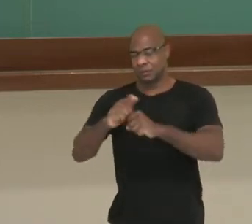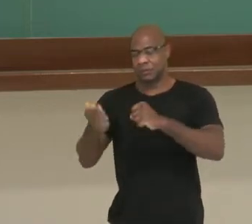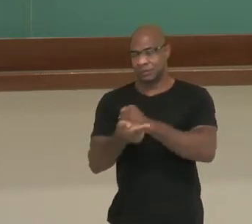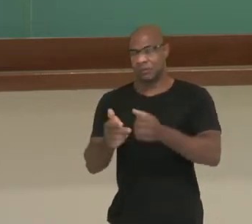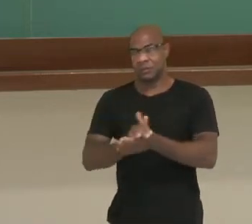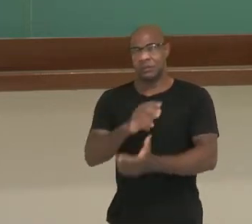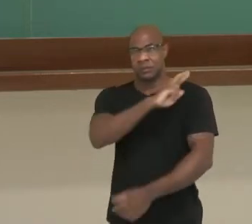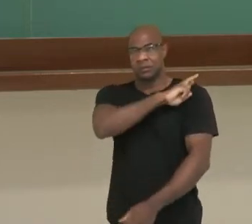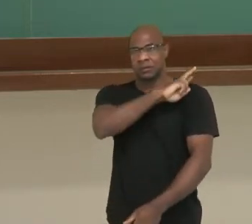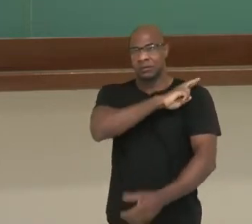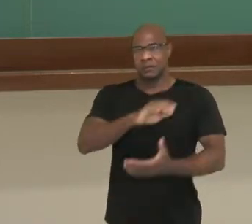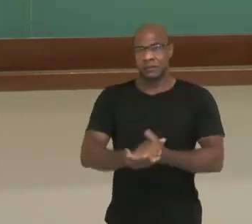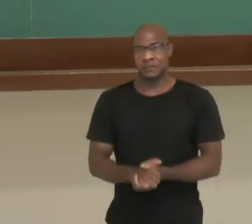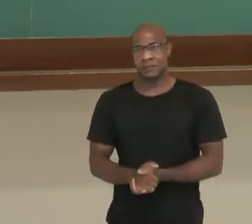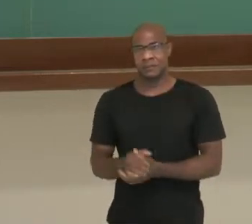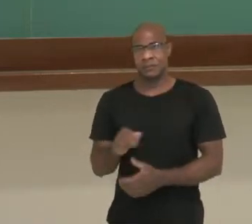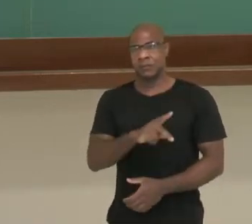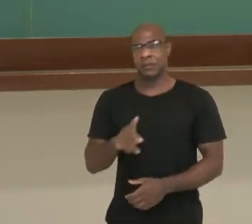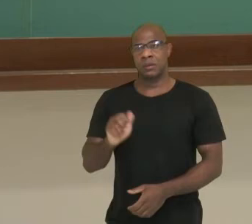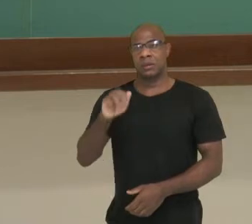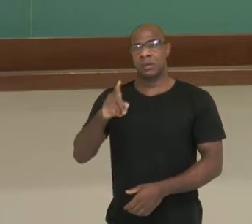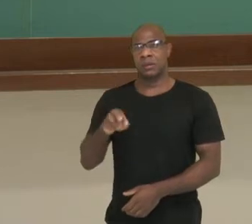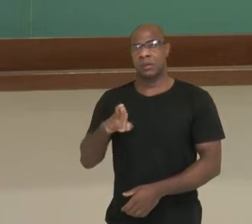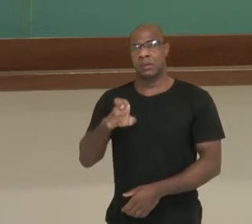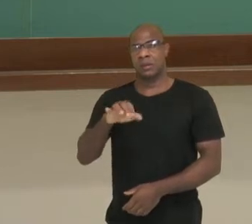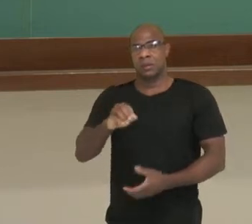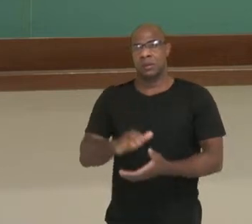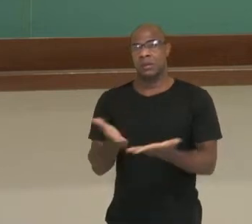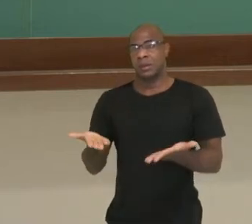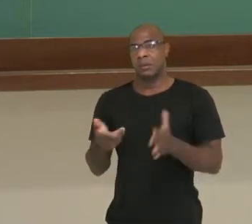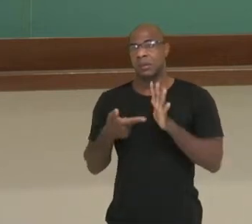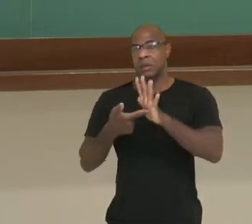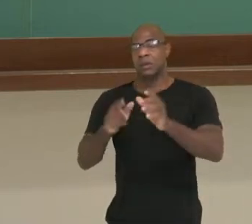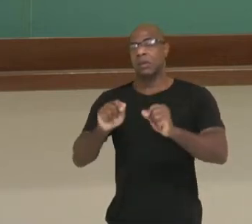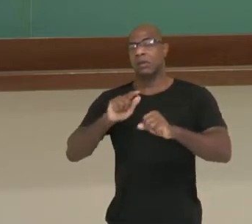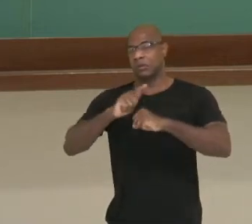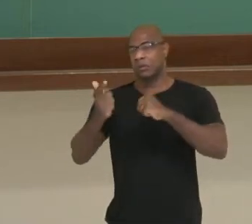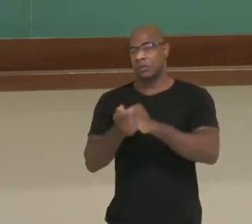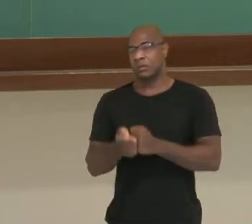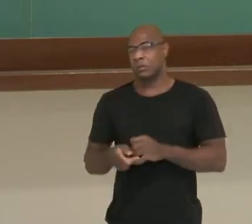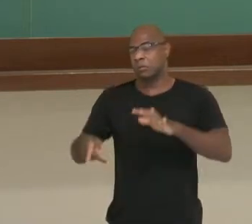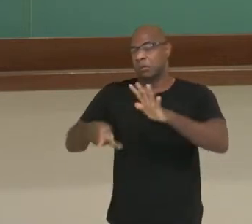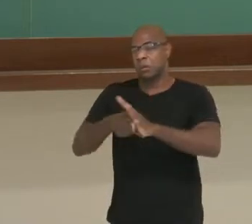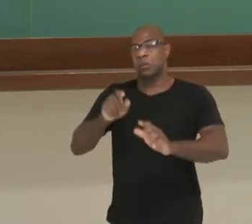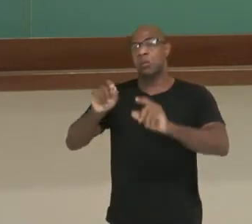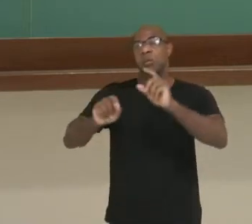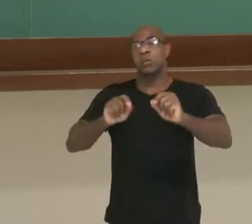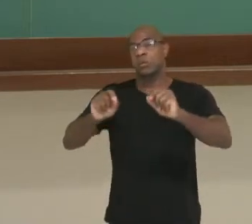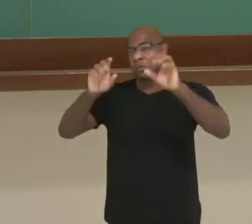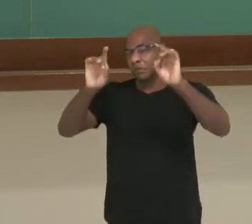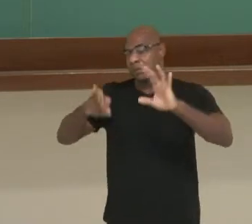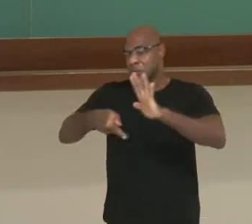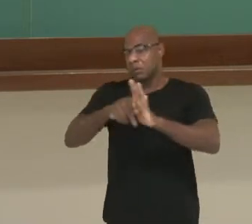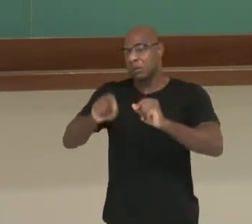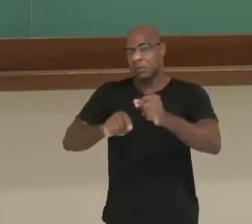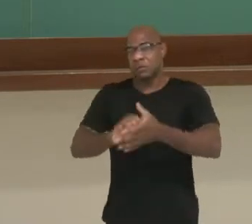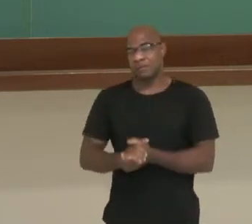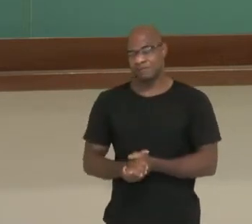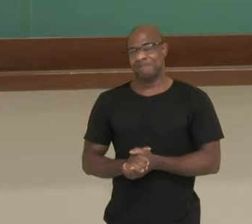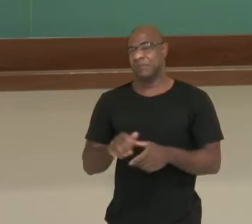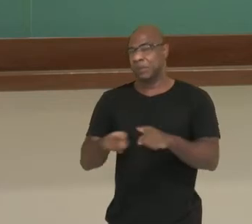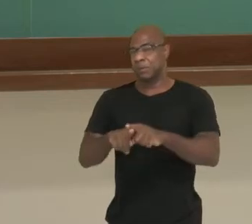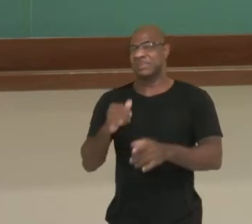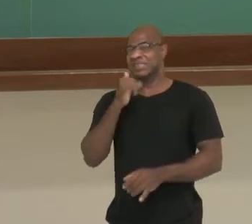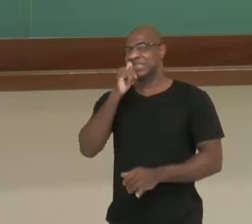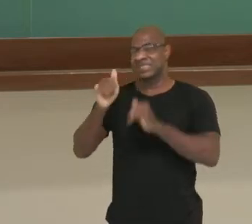professor Andrew e vou levar até você um pouquinho sobre a geografia. E mais especificamente a gente vai falar um pouquinho sobre matriz energética